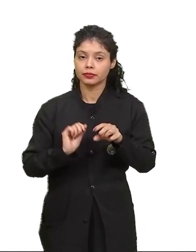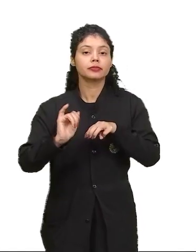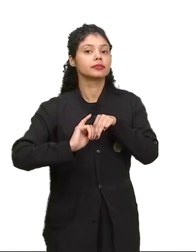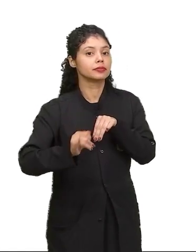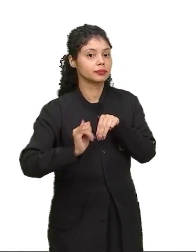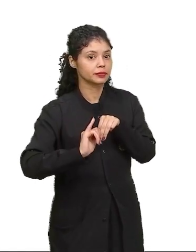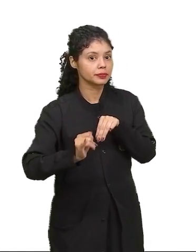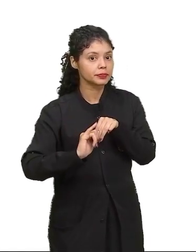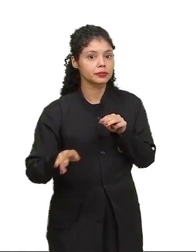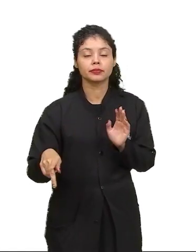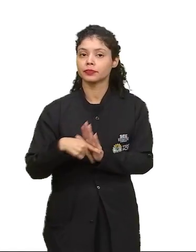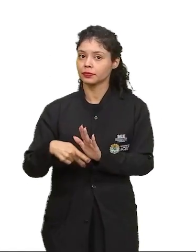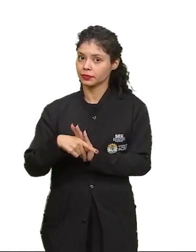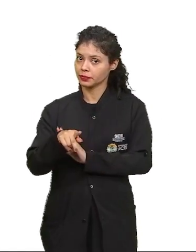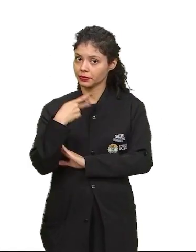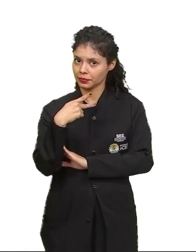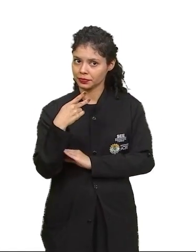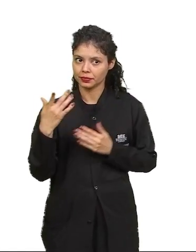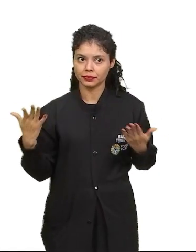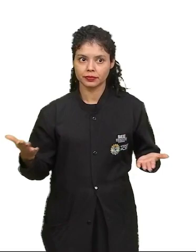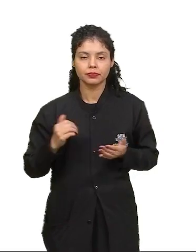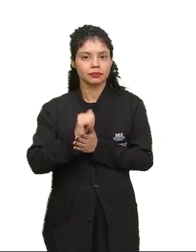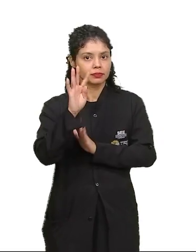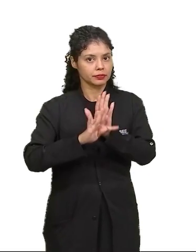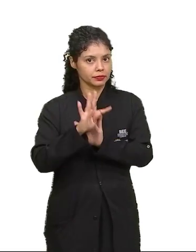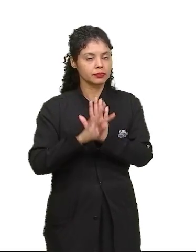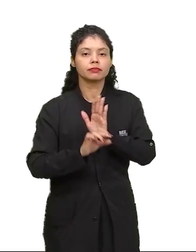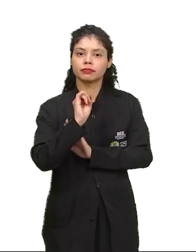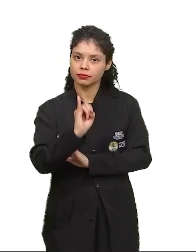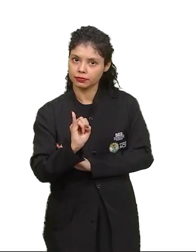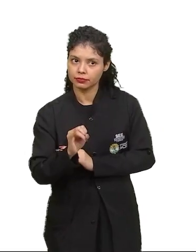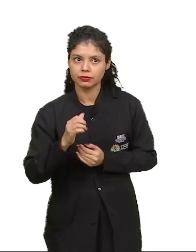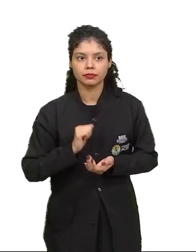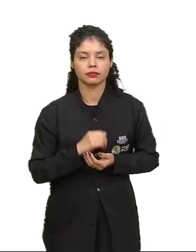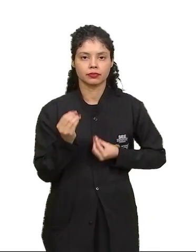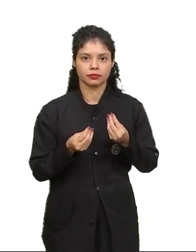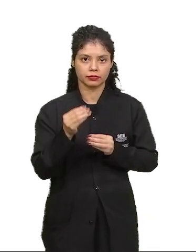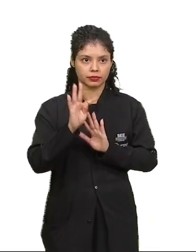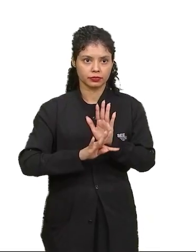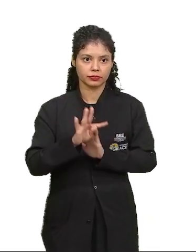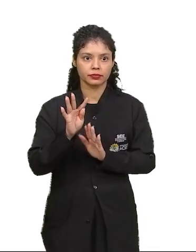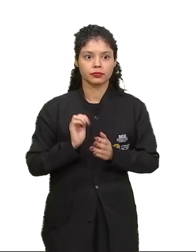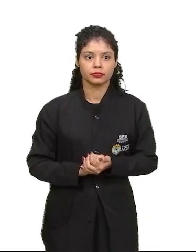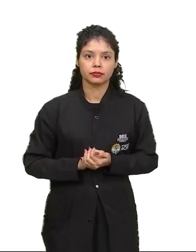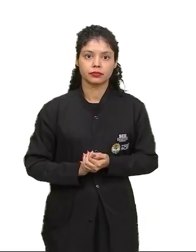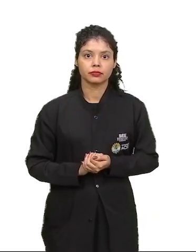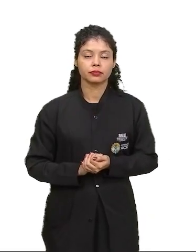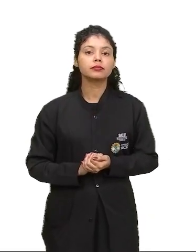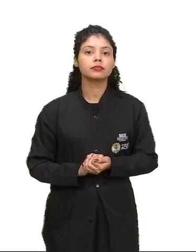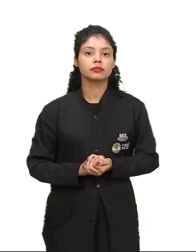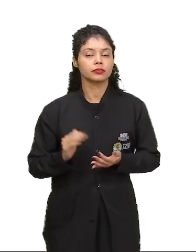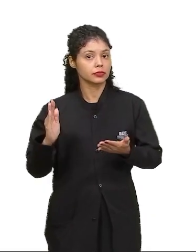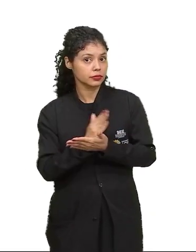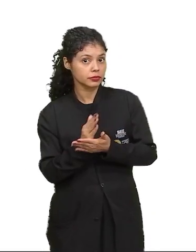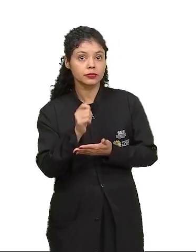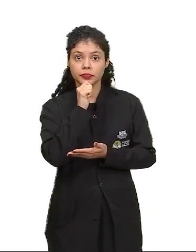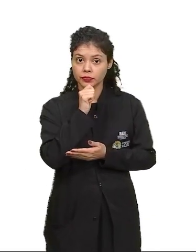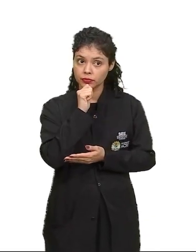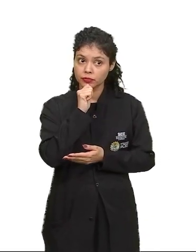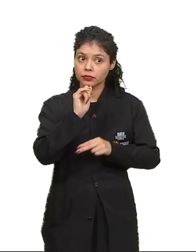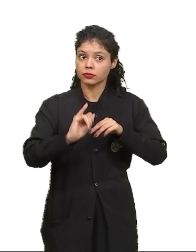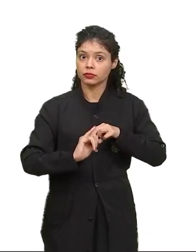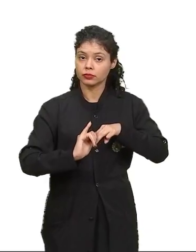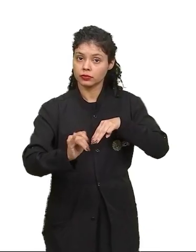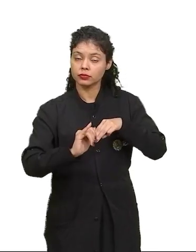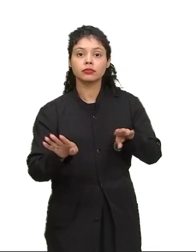uma mensagem propriamente dita. Só é texto se ele existir como um texto. Além de ter alguém que cria a mensagem, eu